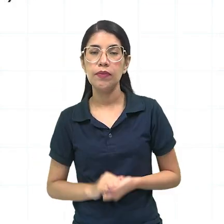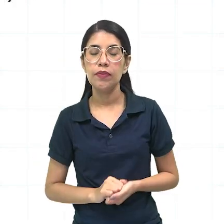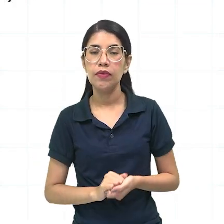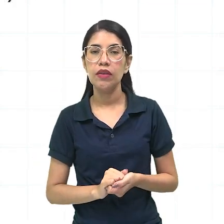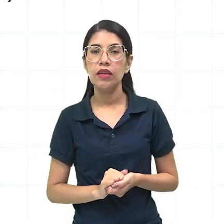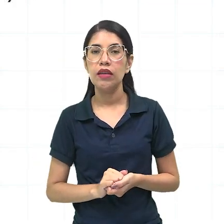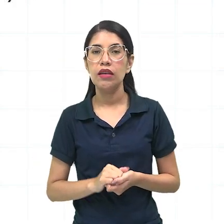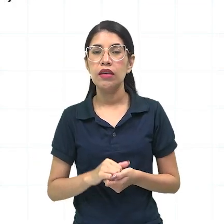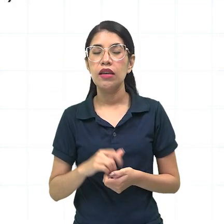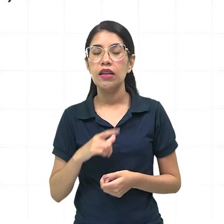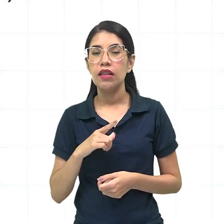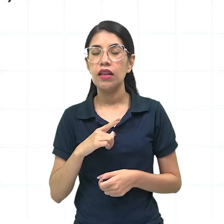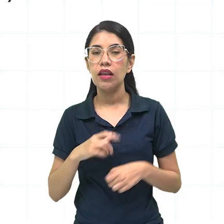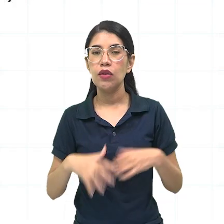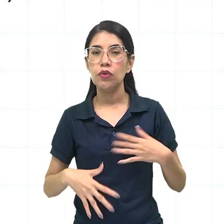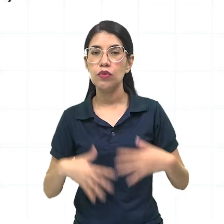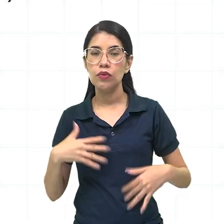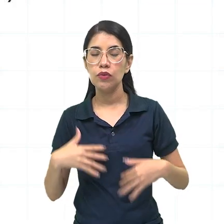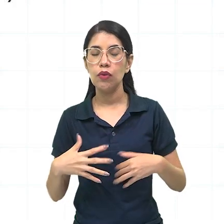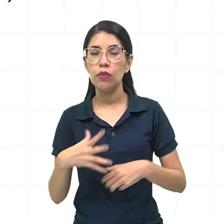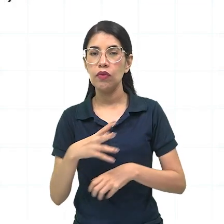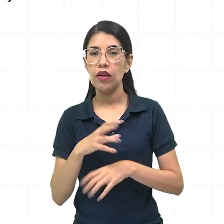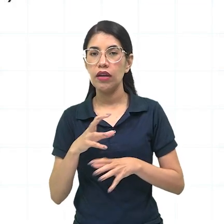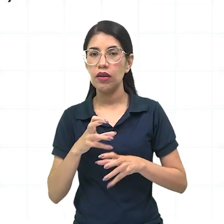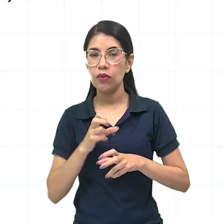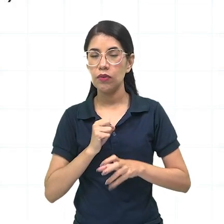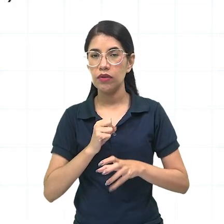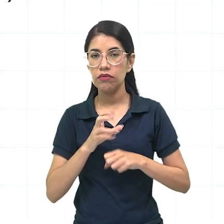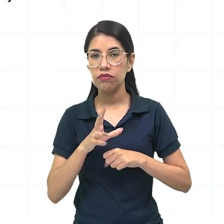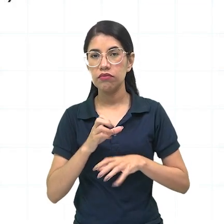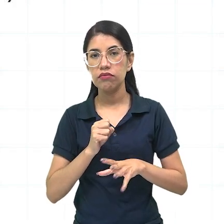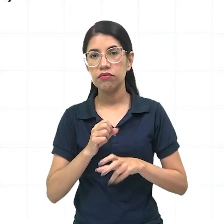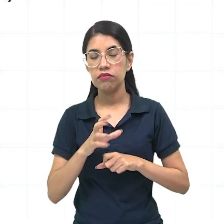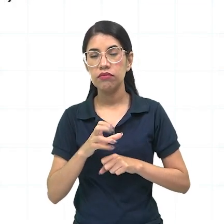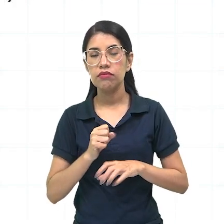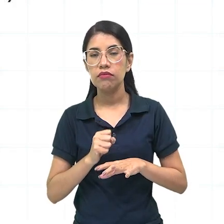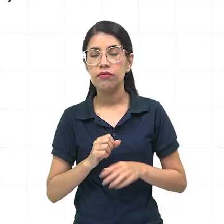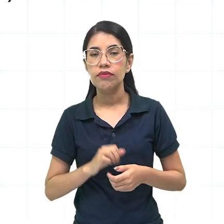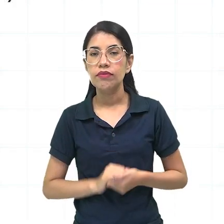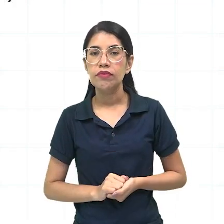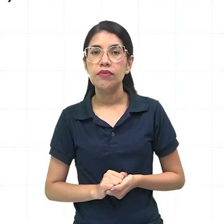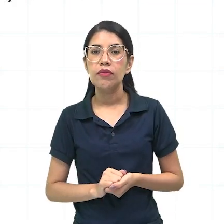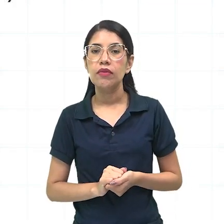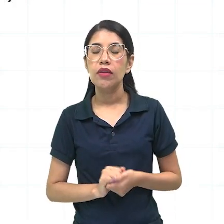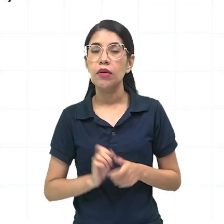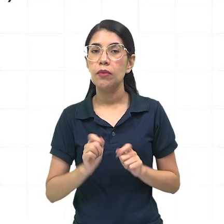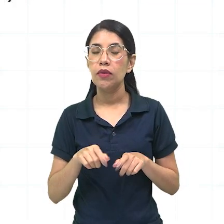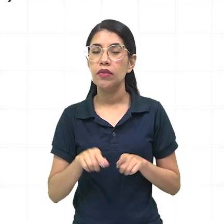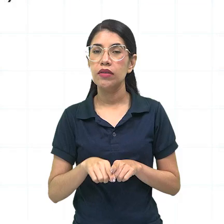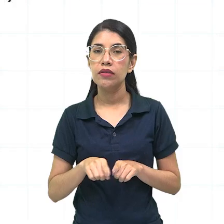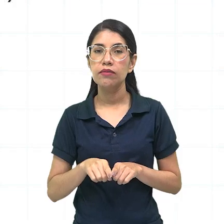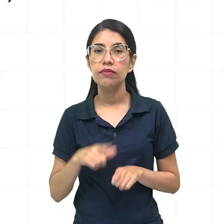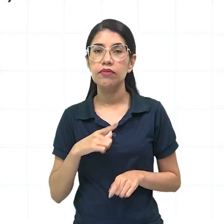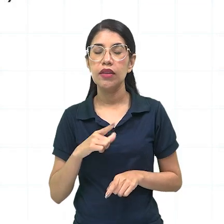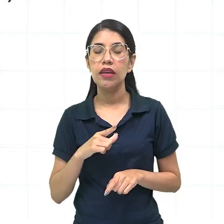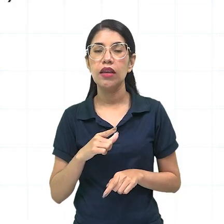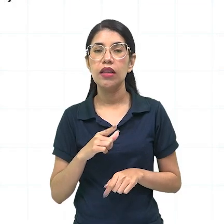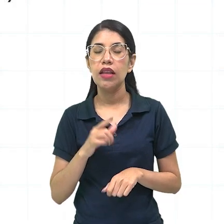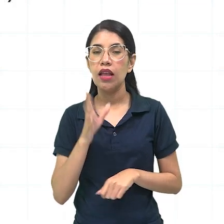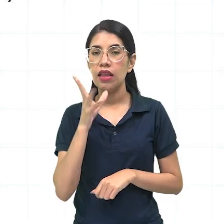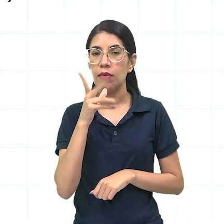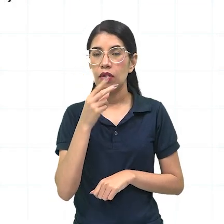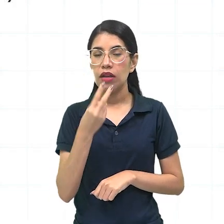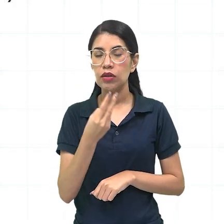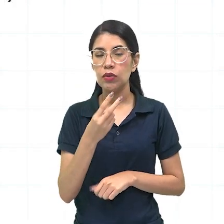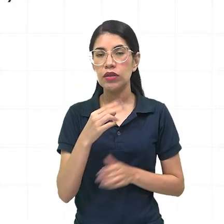contração involuntária de vários músculos do corpo. Então, ela pode se estender por um tempinho de 2 a